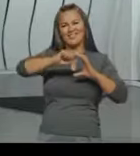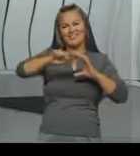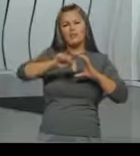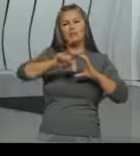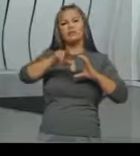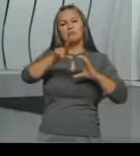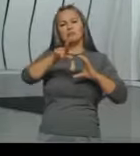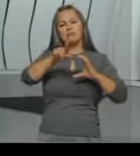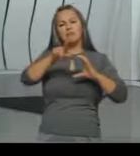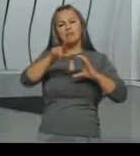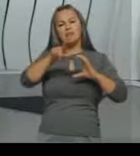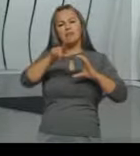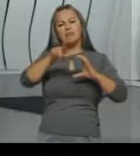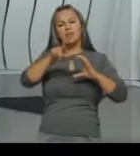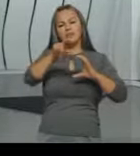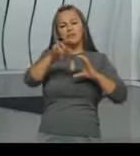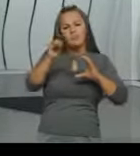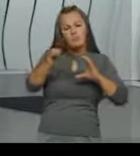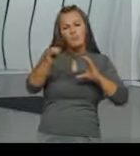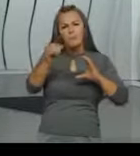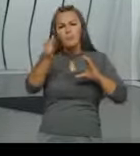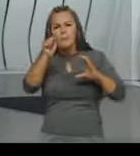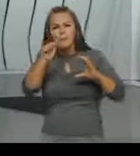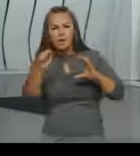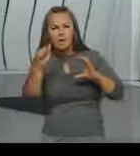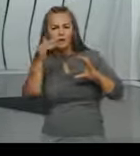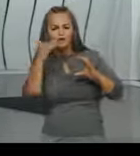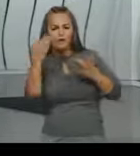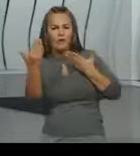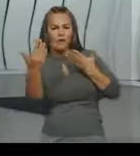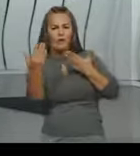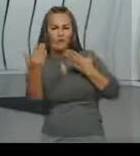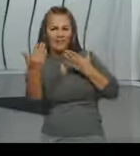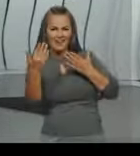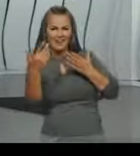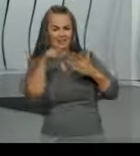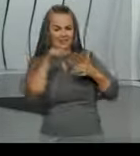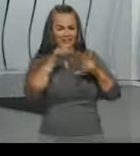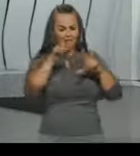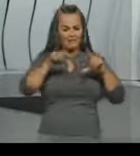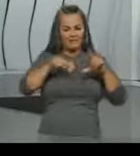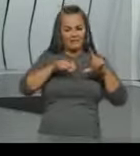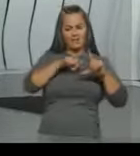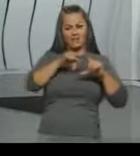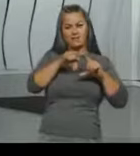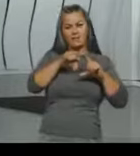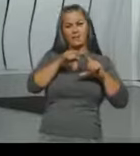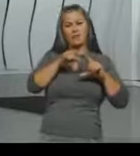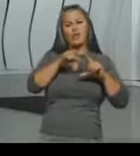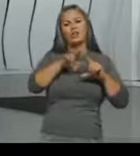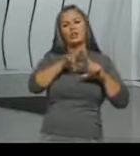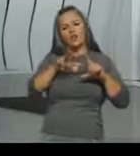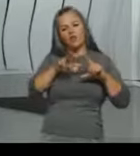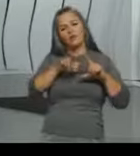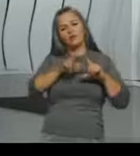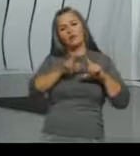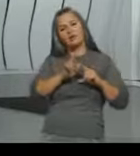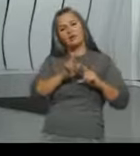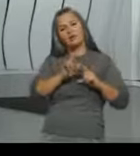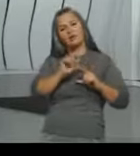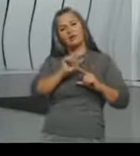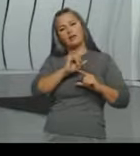a sua bicicleta, com a moto lá do seu pai, de sua mãe, de algum parente seu, beleza? Por isso que a gente chama de raio. É